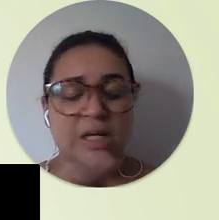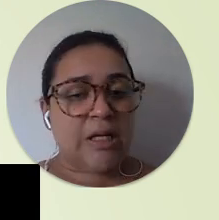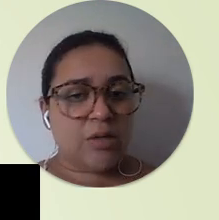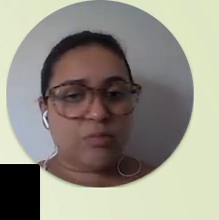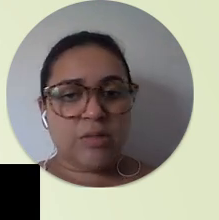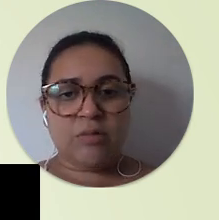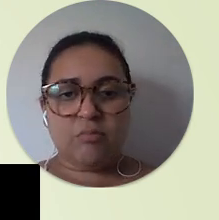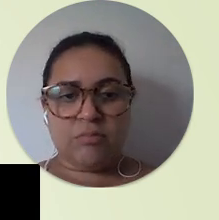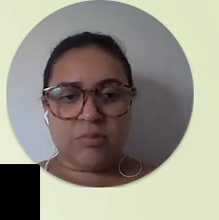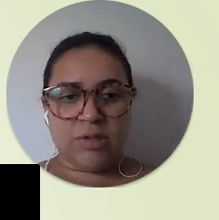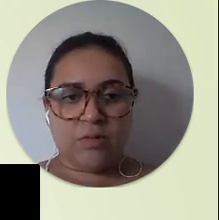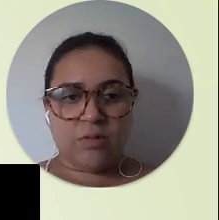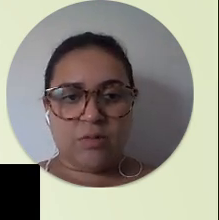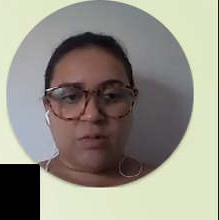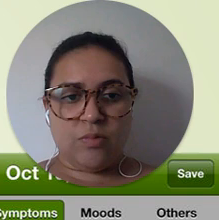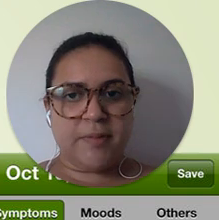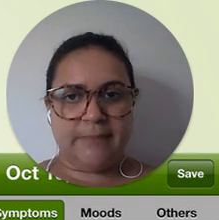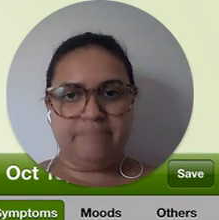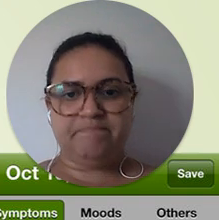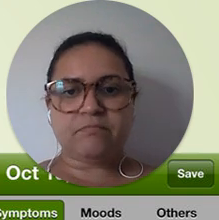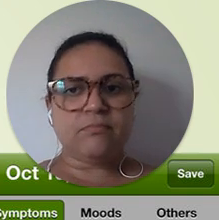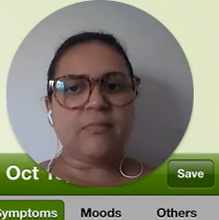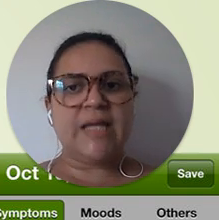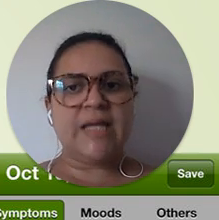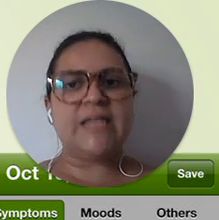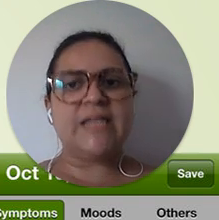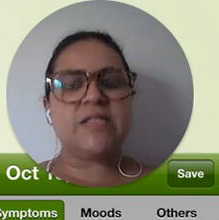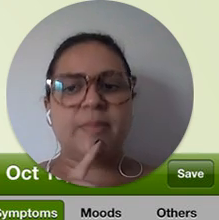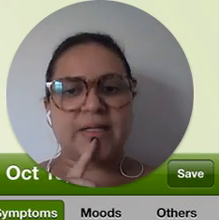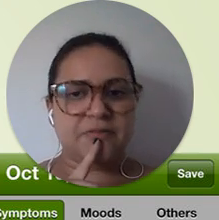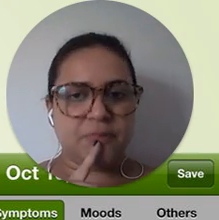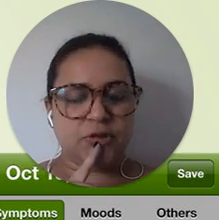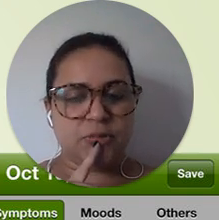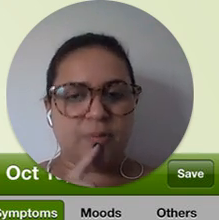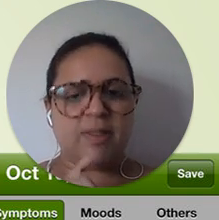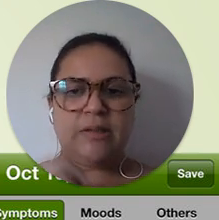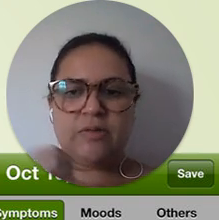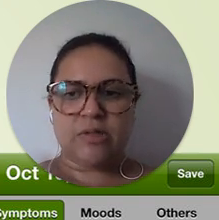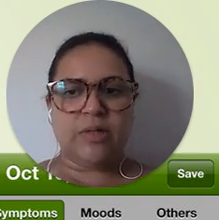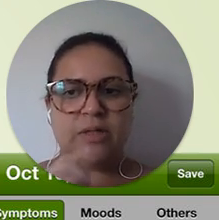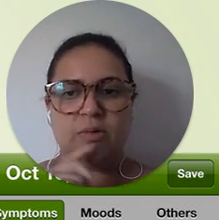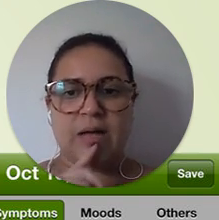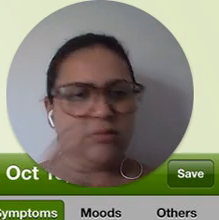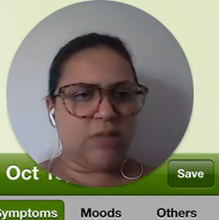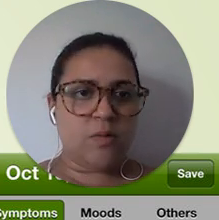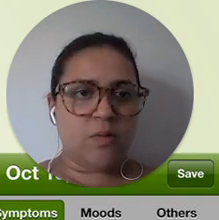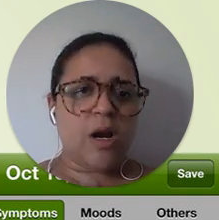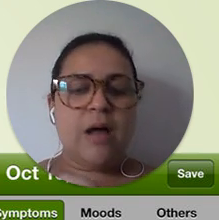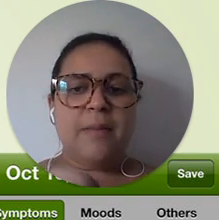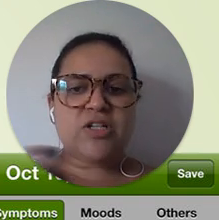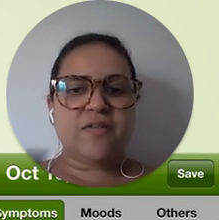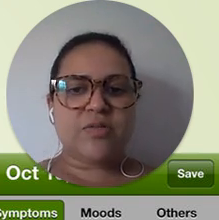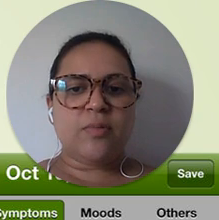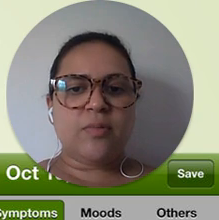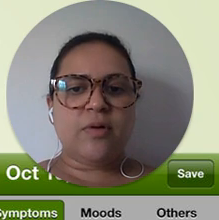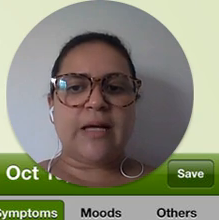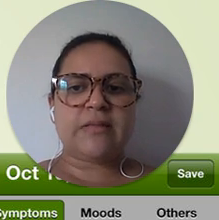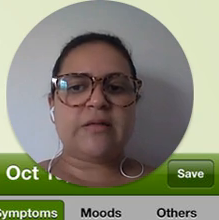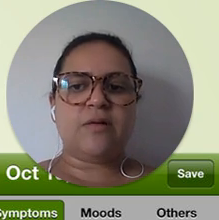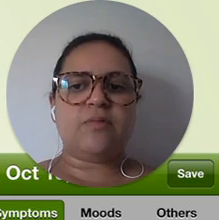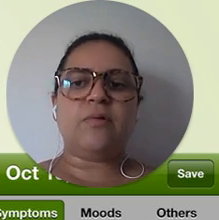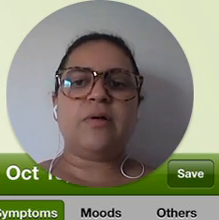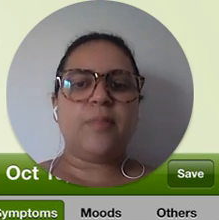manuseio, eu não optei. Esse é outro aplicativo muito bom para quem tem um ciclo regular ou não, mas que faz uma